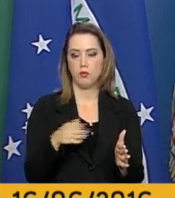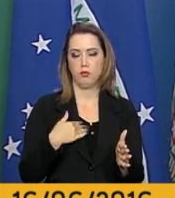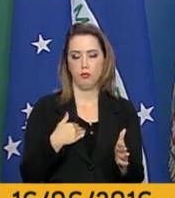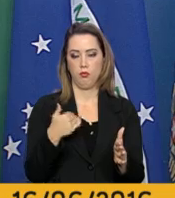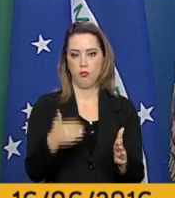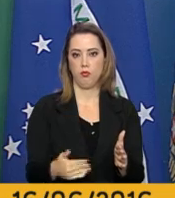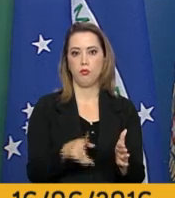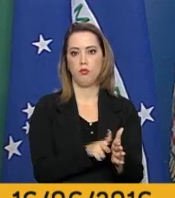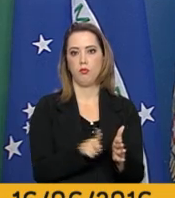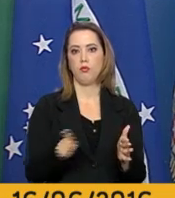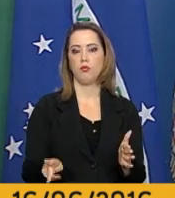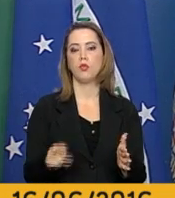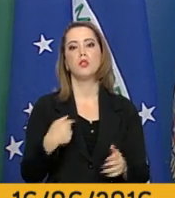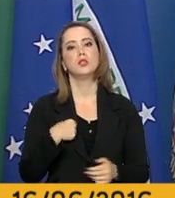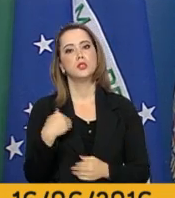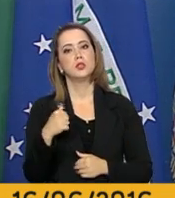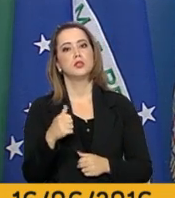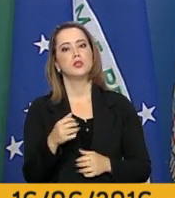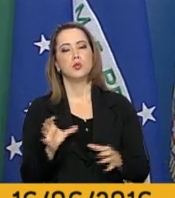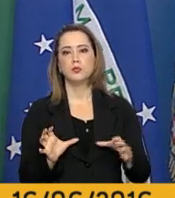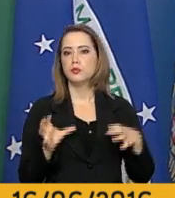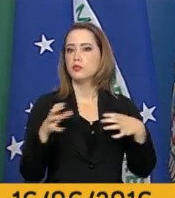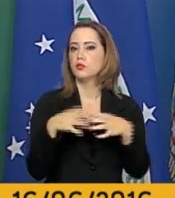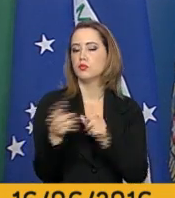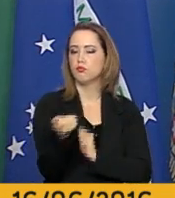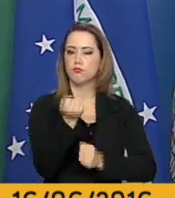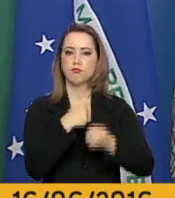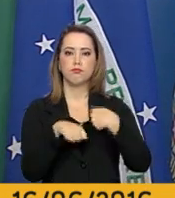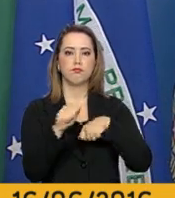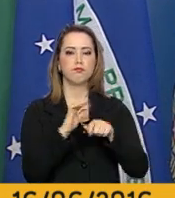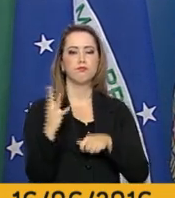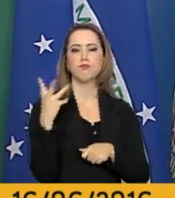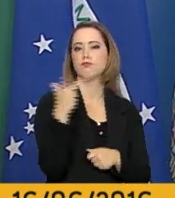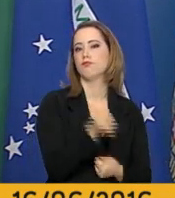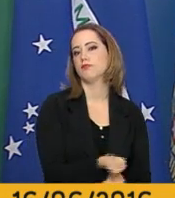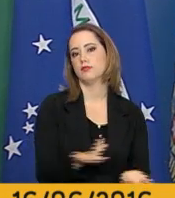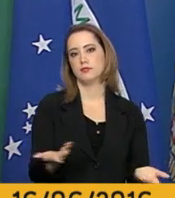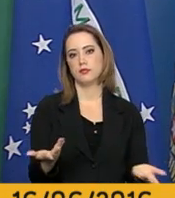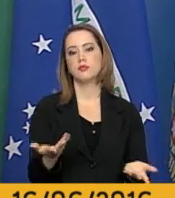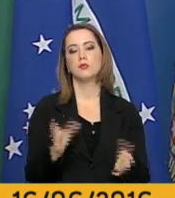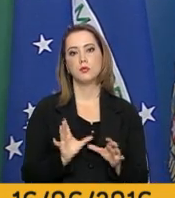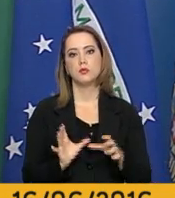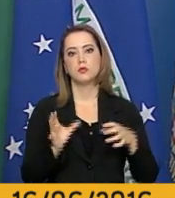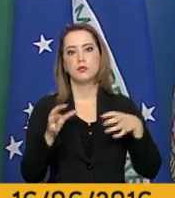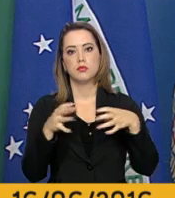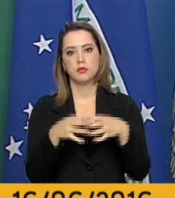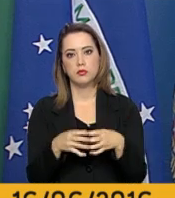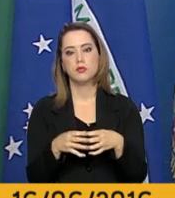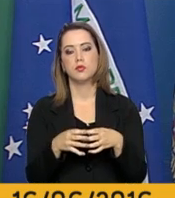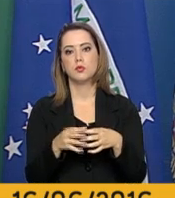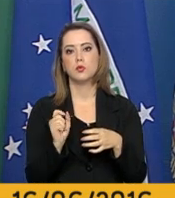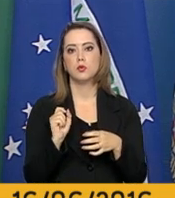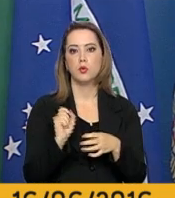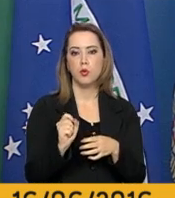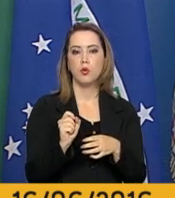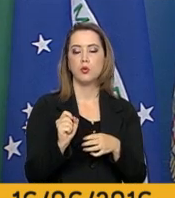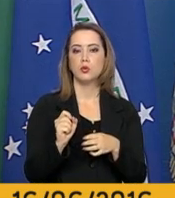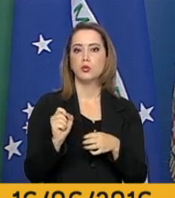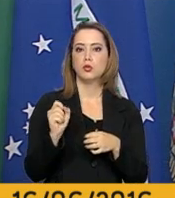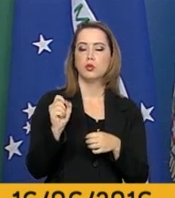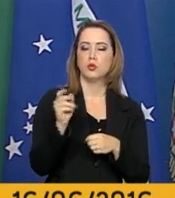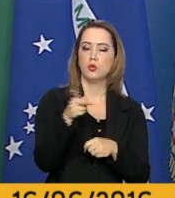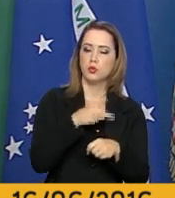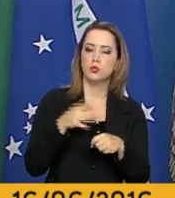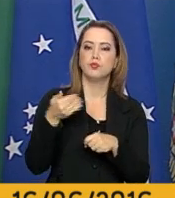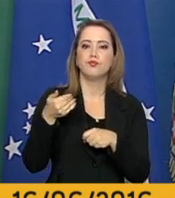Presidência da República, com uma equipe econômica extraordinária, com uma equipe relativa às relações exteriores de igual maneira